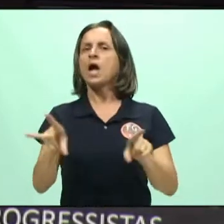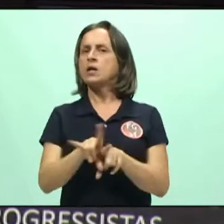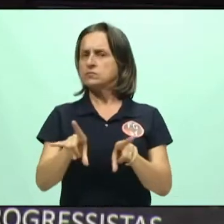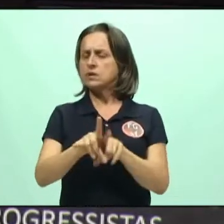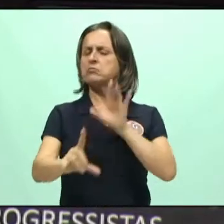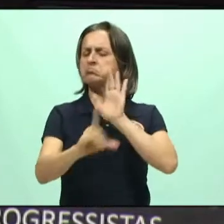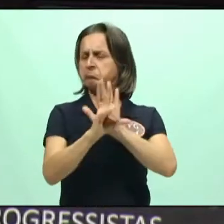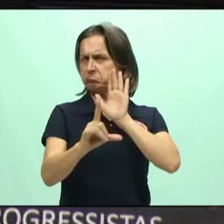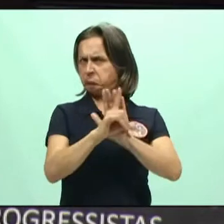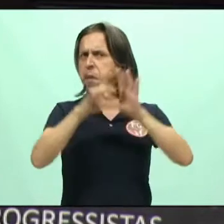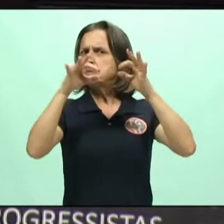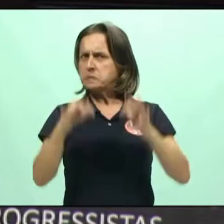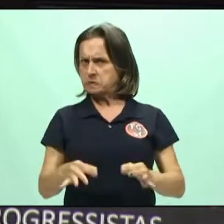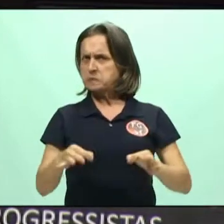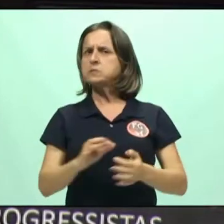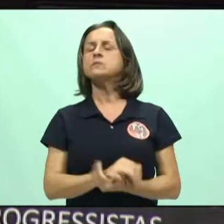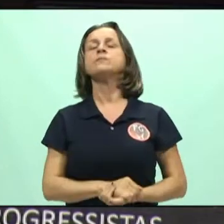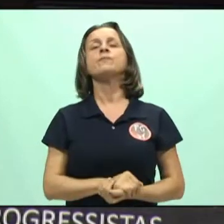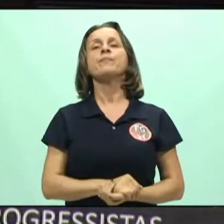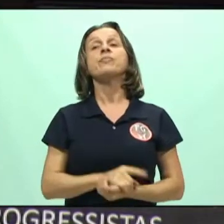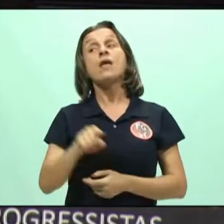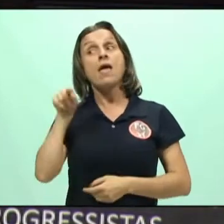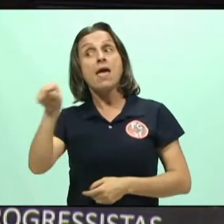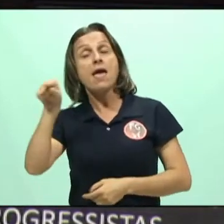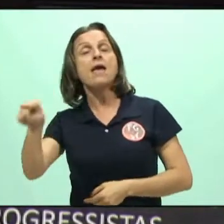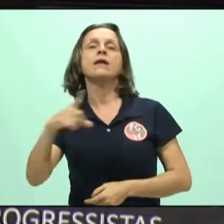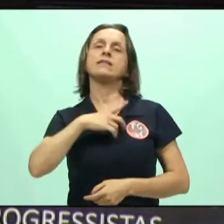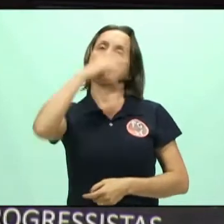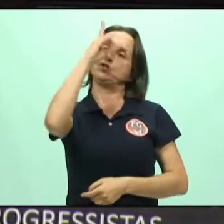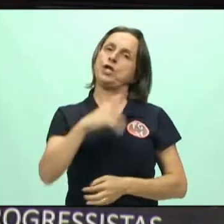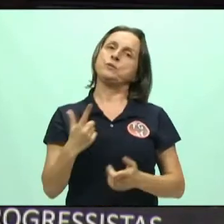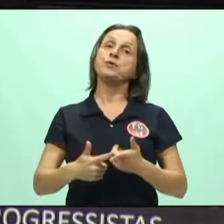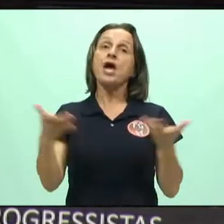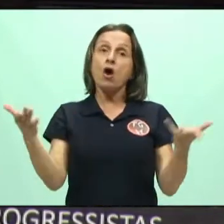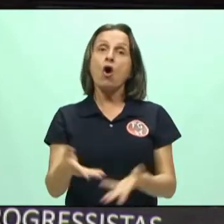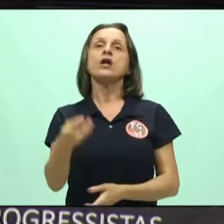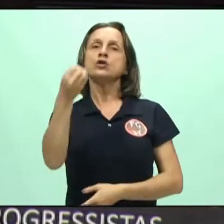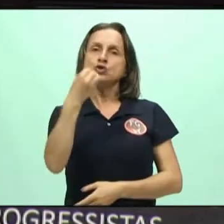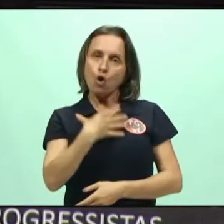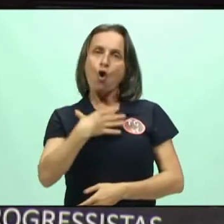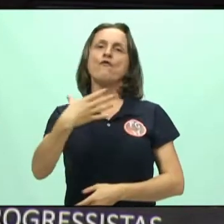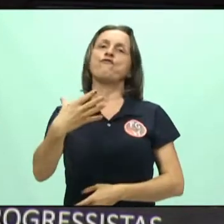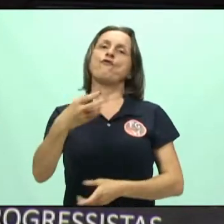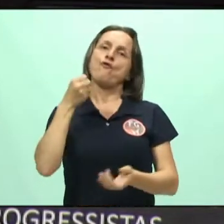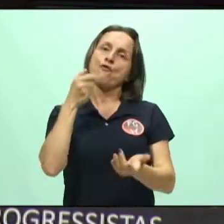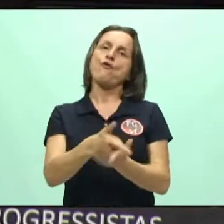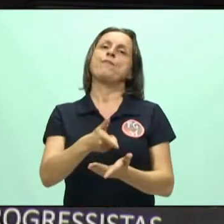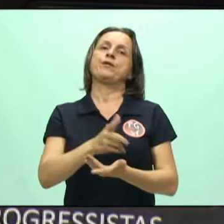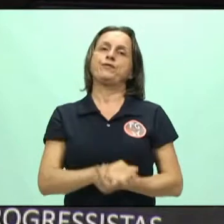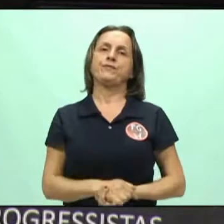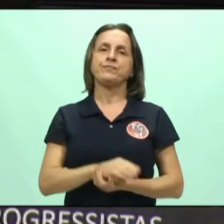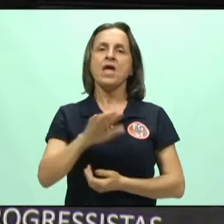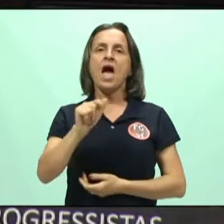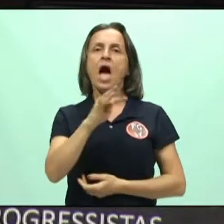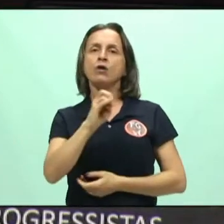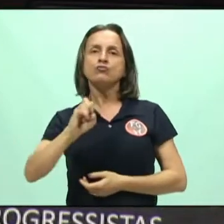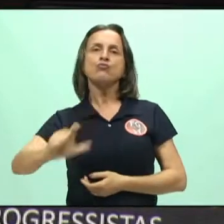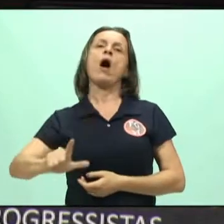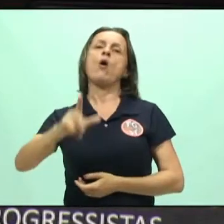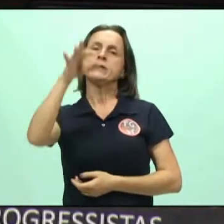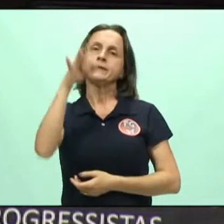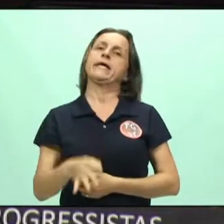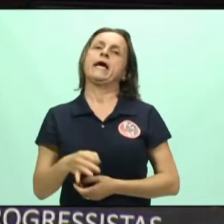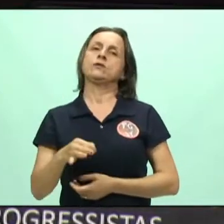manso e pacífica ele é que receba pois ele é o possuidor do imóvel atual é nesse sentido